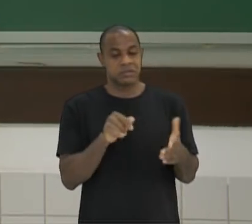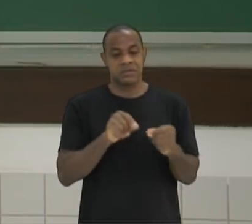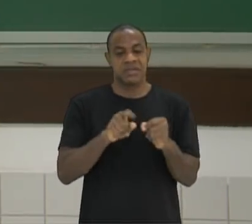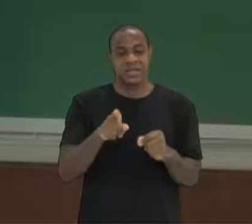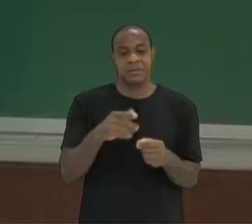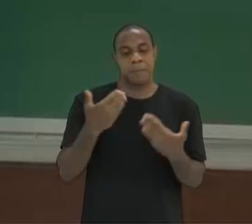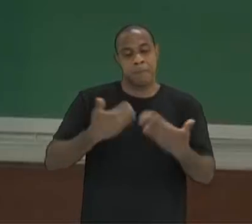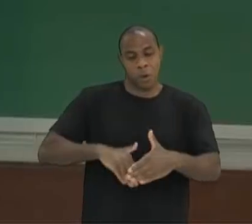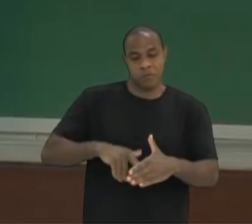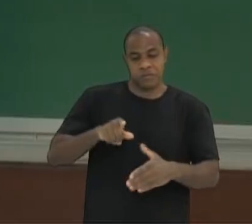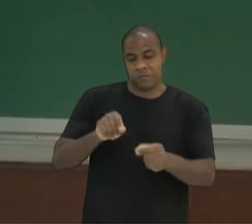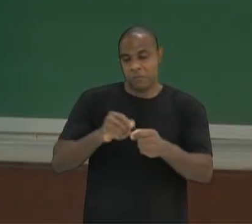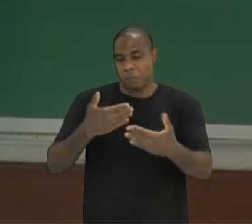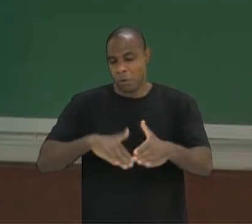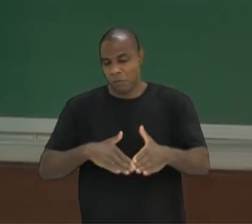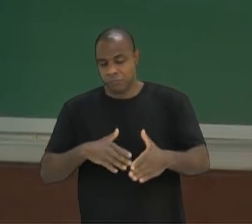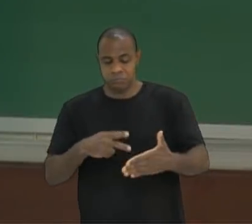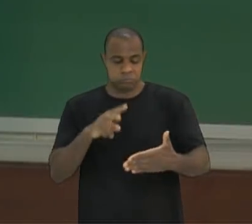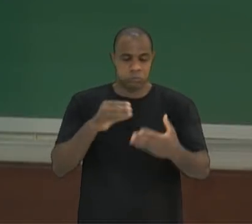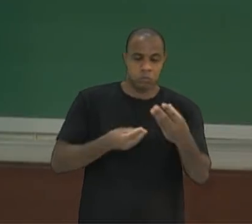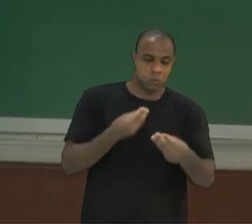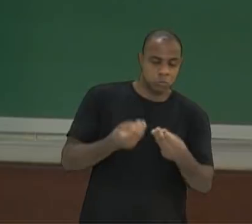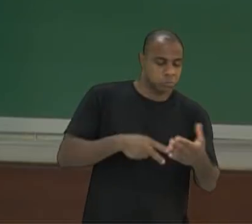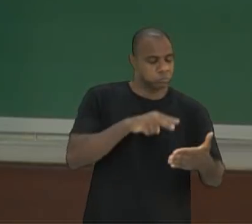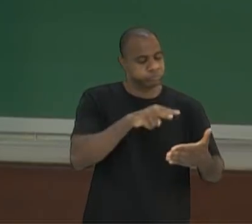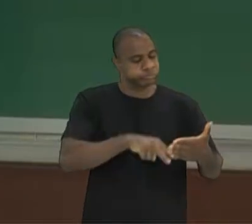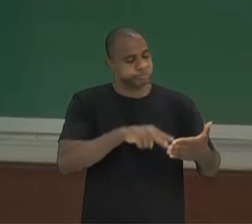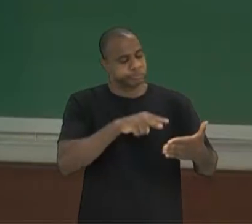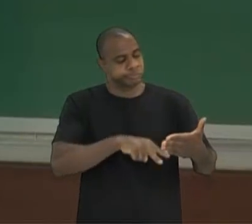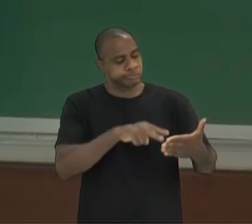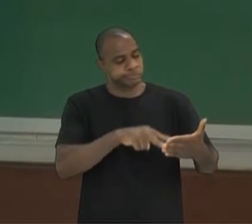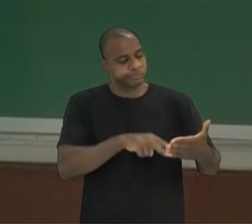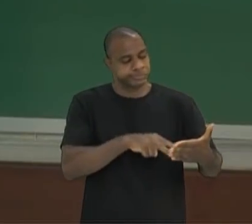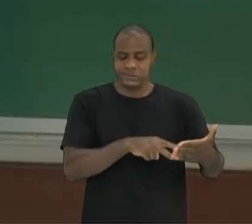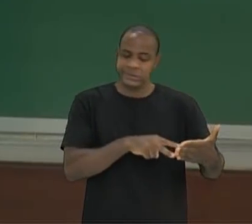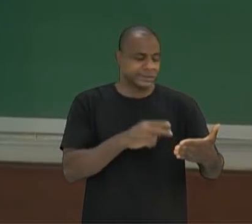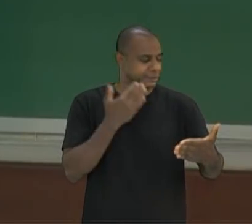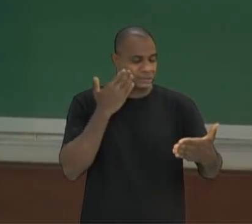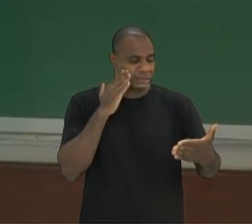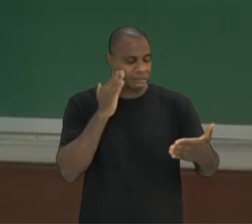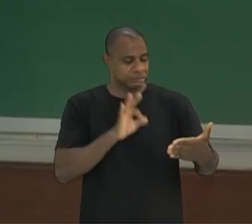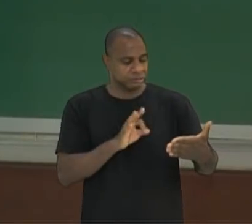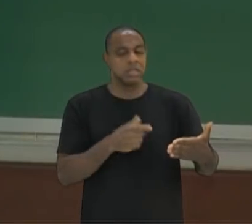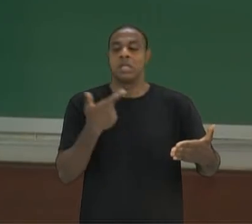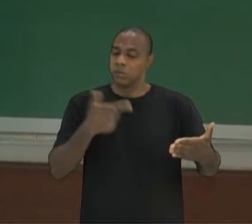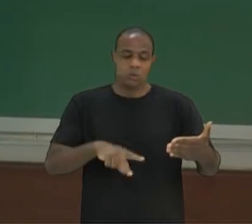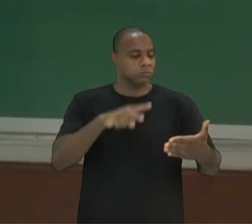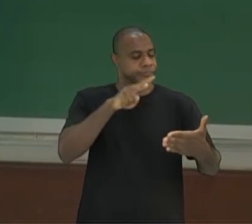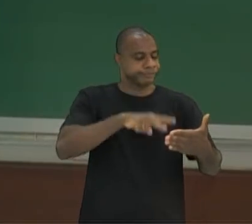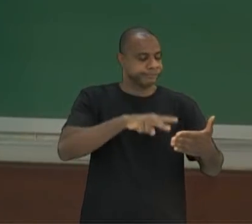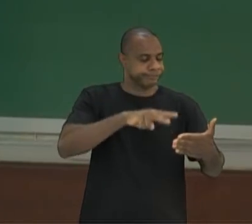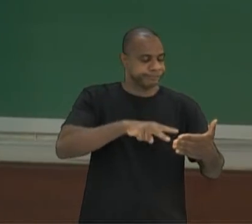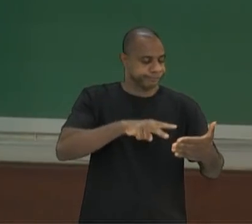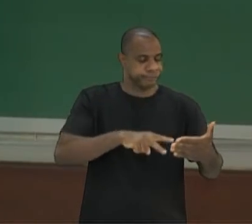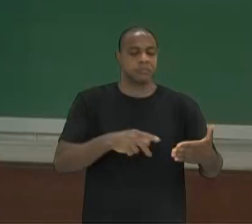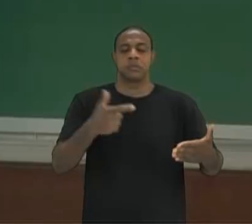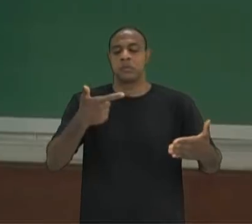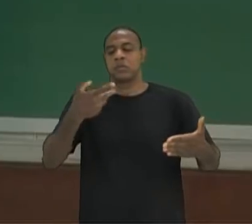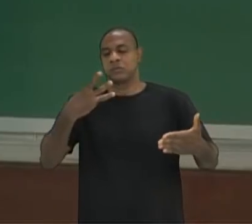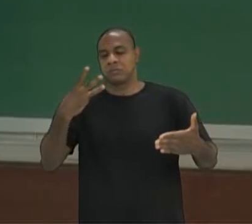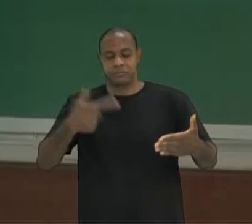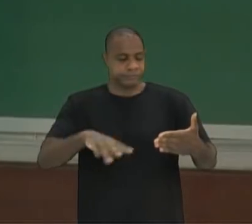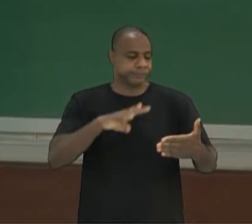prova. Né? Numa prova, às vezes, a gente tem questões que são relacionadas ao texto lido. E aí, numa primeira leitura, às vezes não é